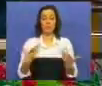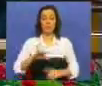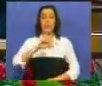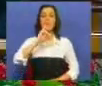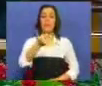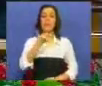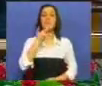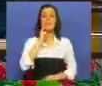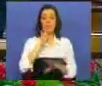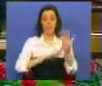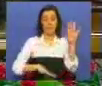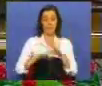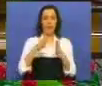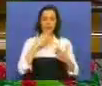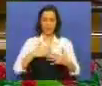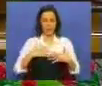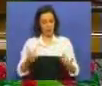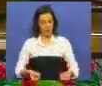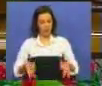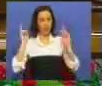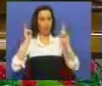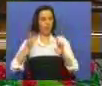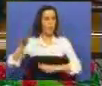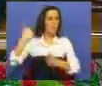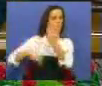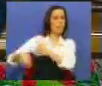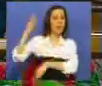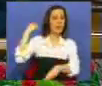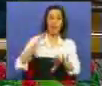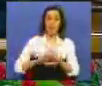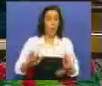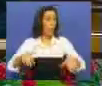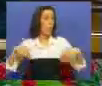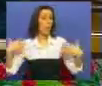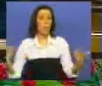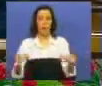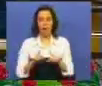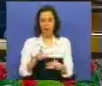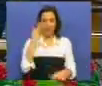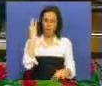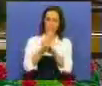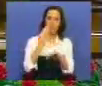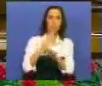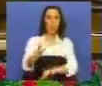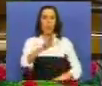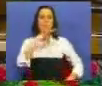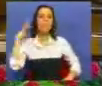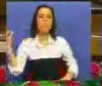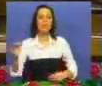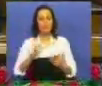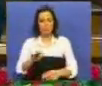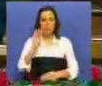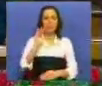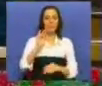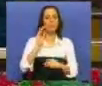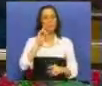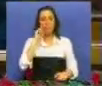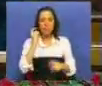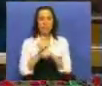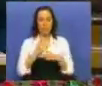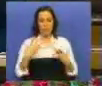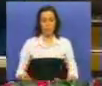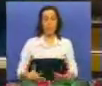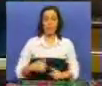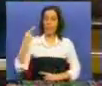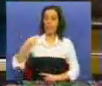O 25 de Abril foi feito para nos libertar do passado. Por isso, qualquer comemoração tem de interpelar o presente. É